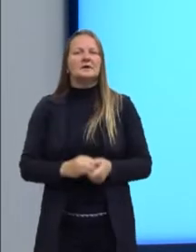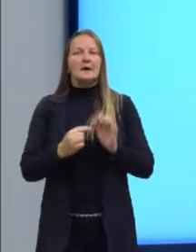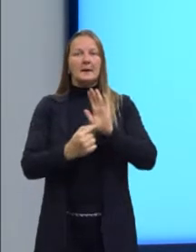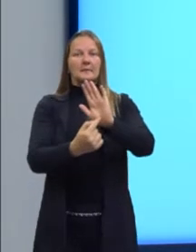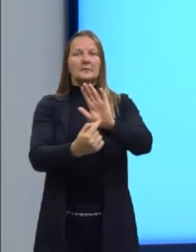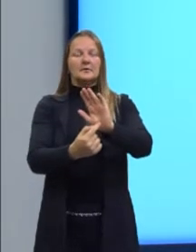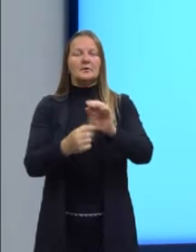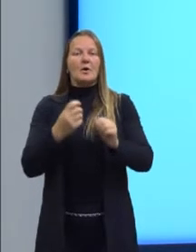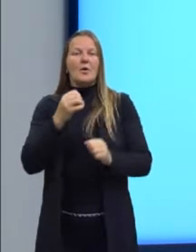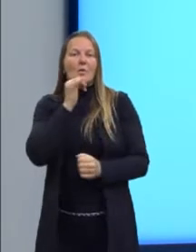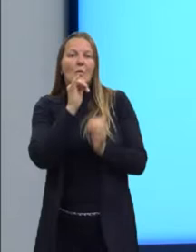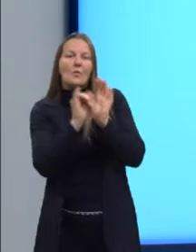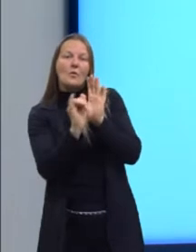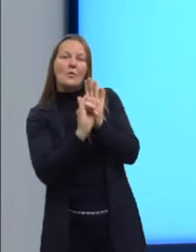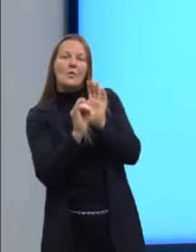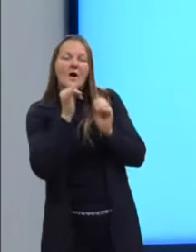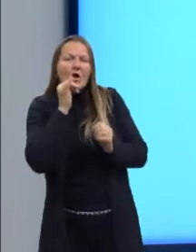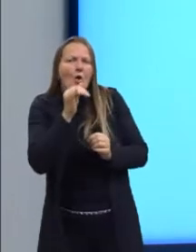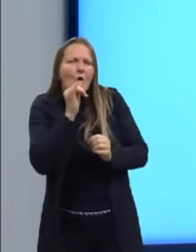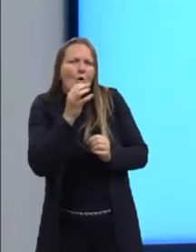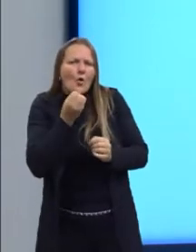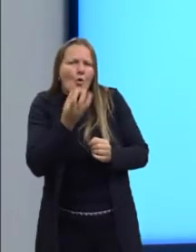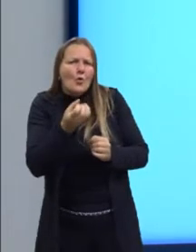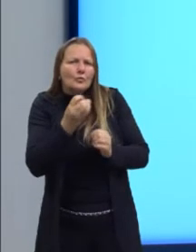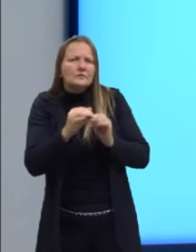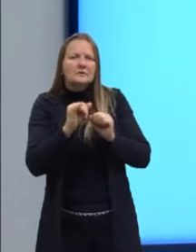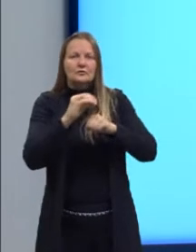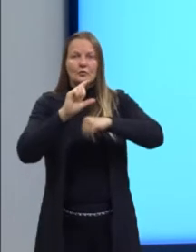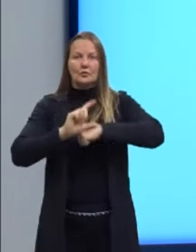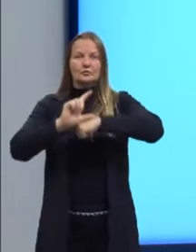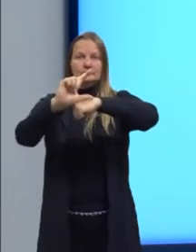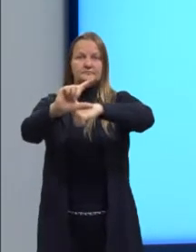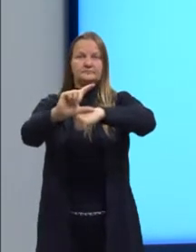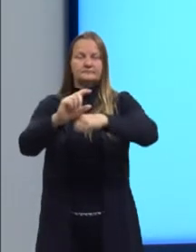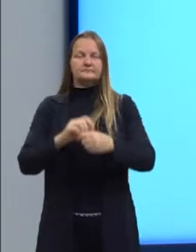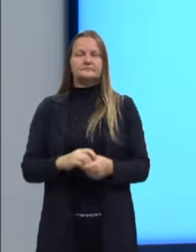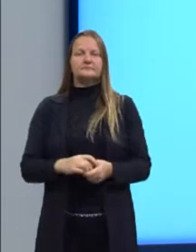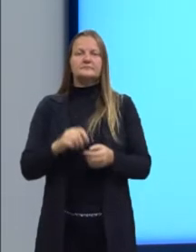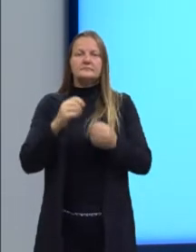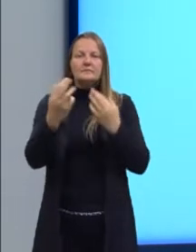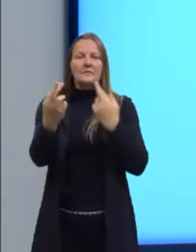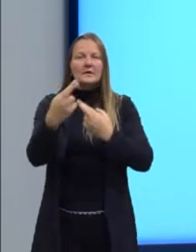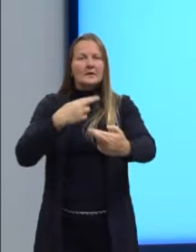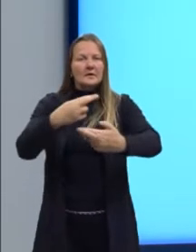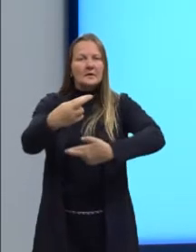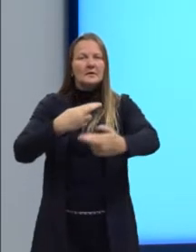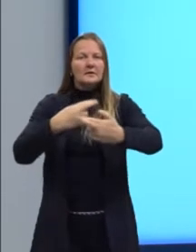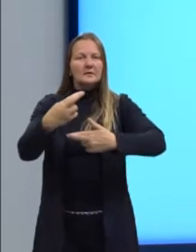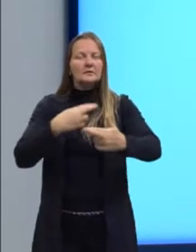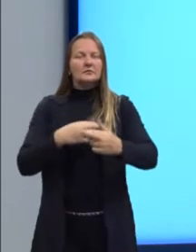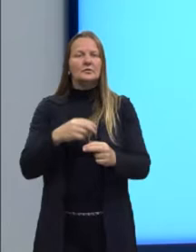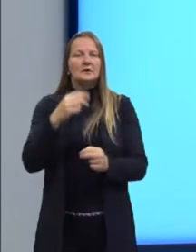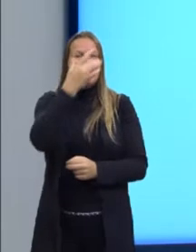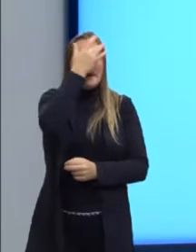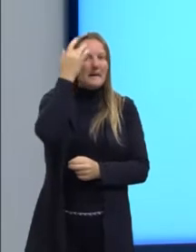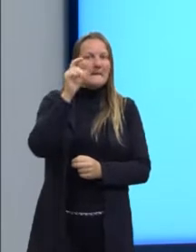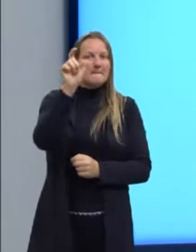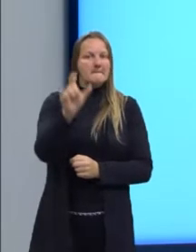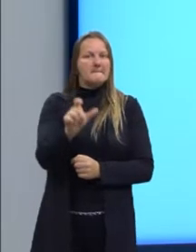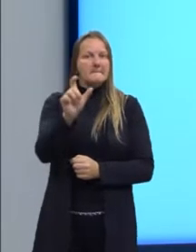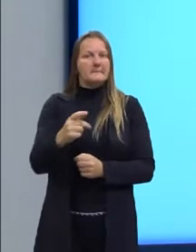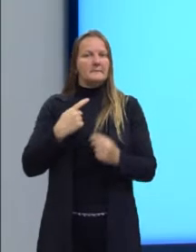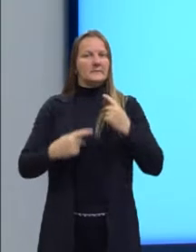apresentar como um narrador Que observo os fatos e ele vai estabelecer as relações entre o personagem